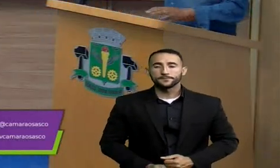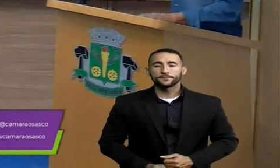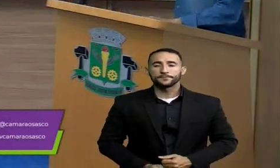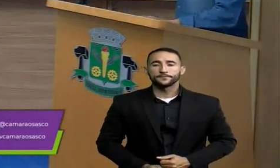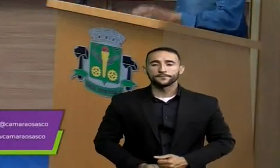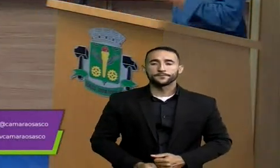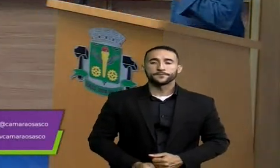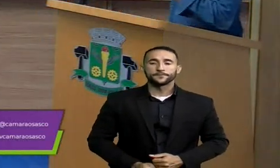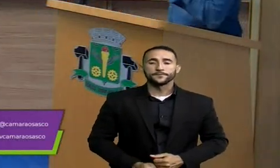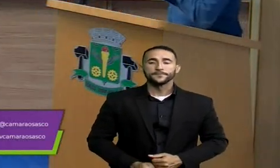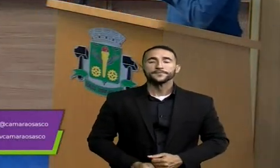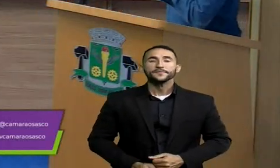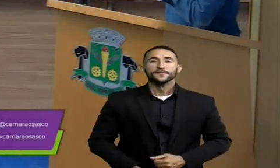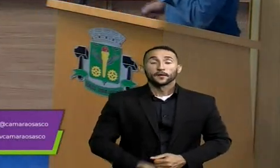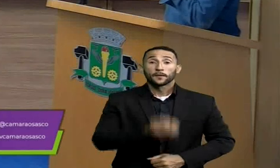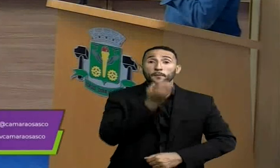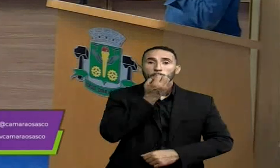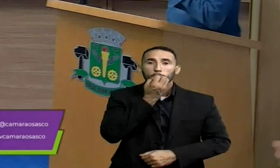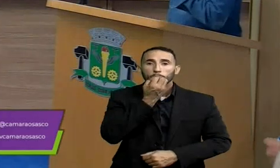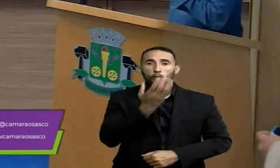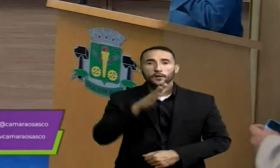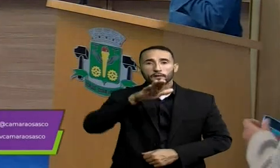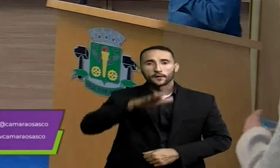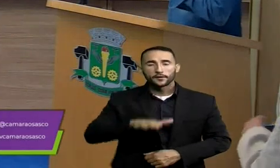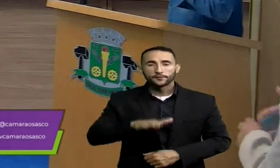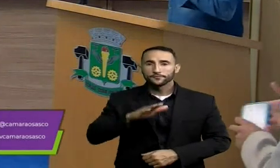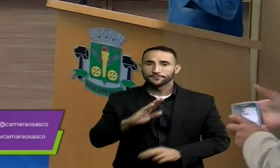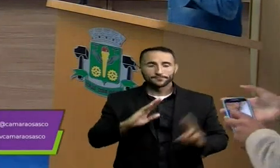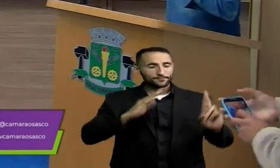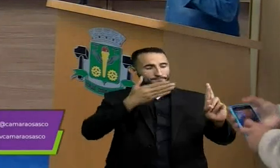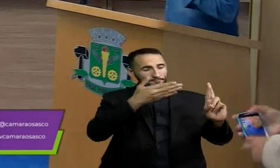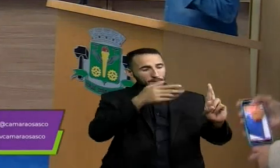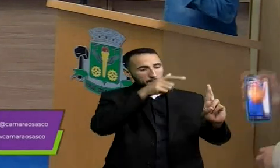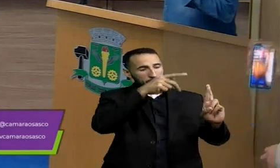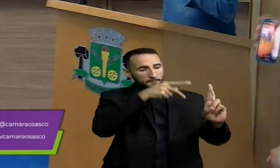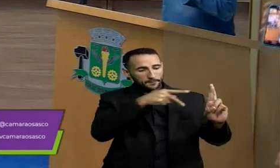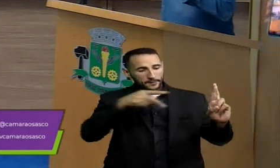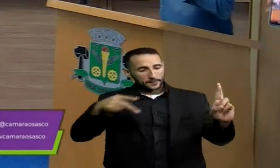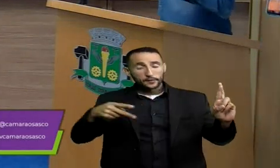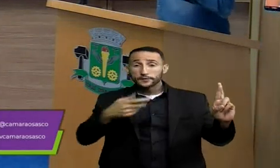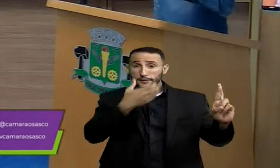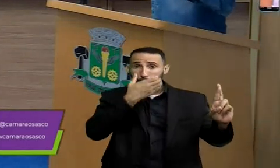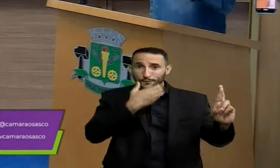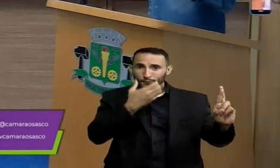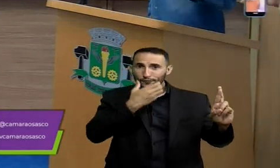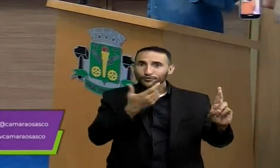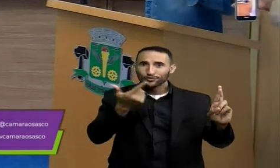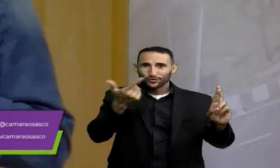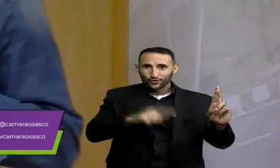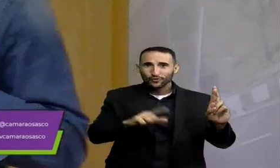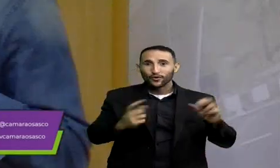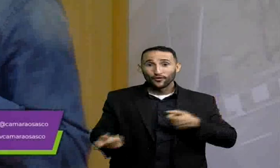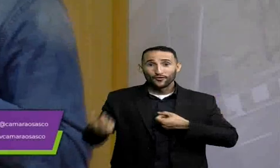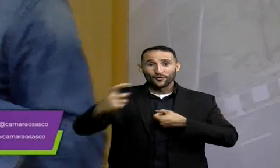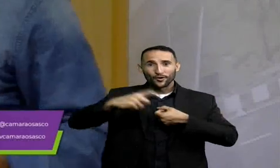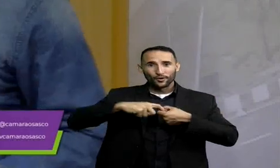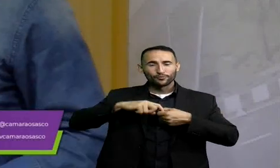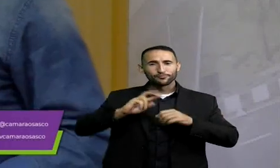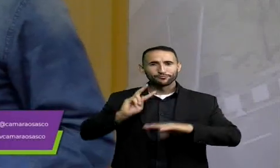minutos boa tarde presidente carm bast mais uma vez volta aqui na Tribuna hoje mais tranquilo